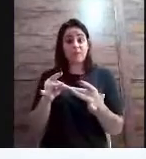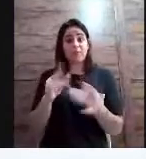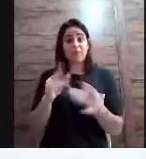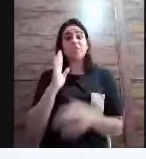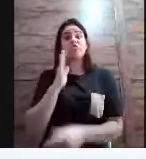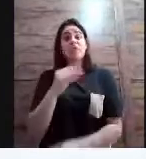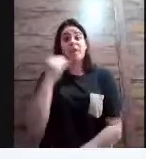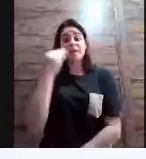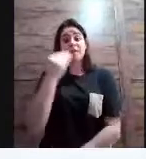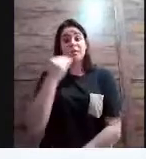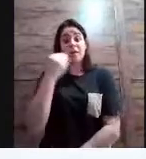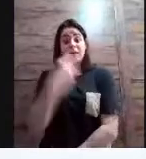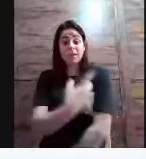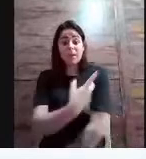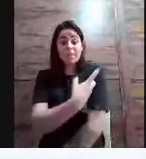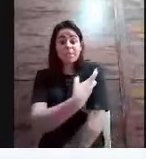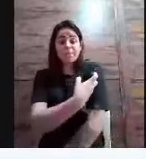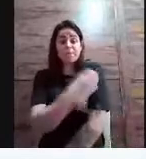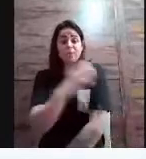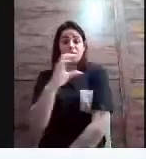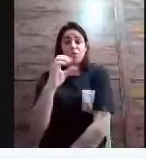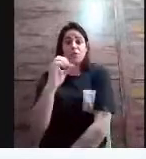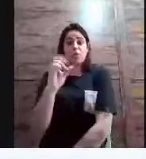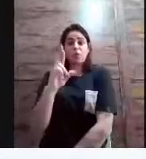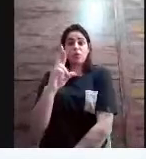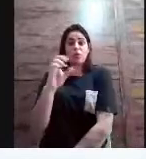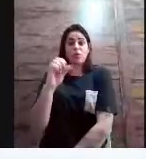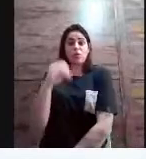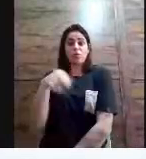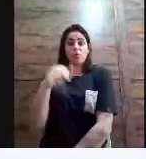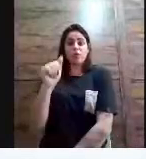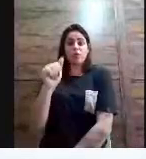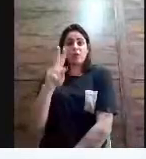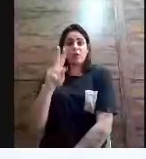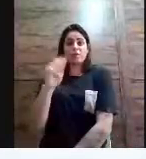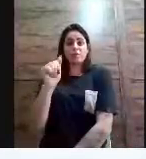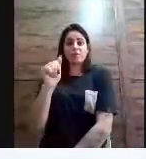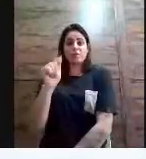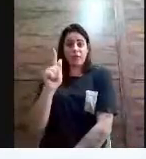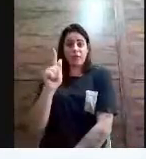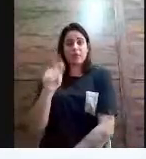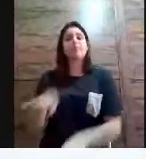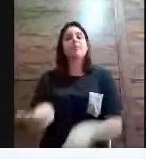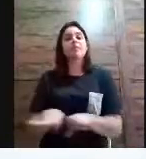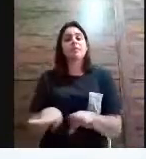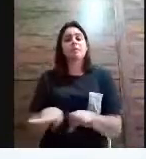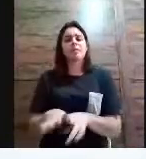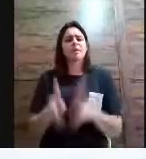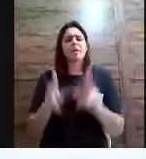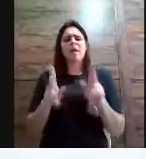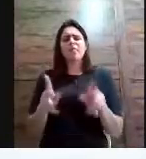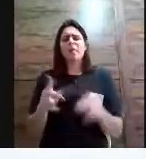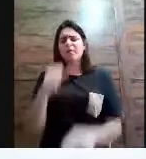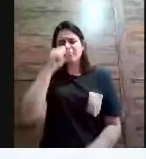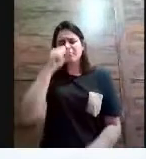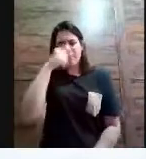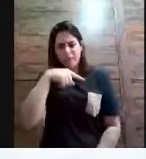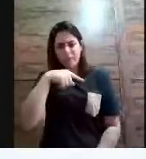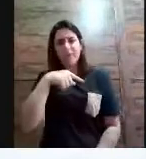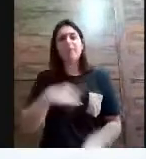vacina da Coronavac, que é de vírus inativado, como a vacina da gripe é vírus inativado.